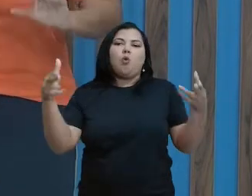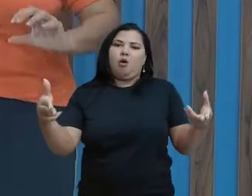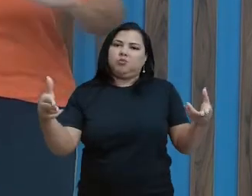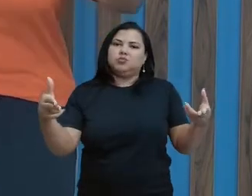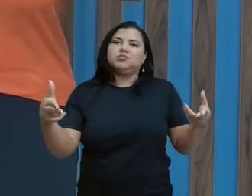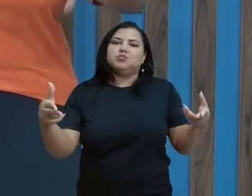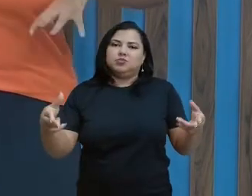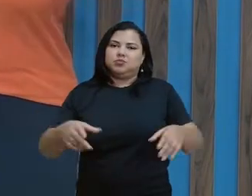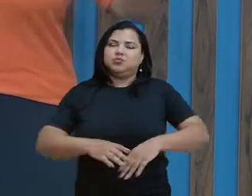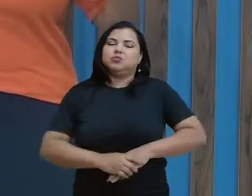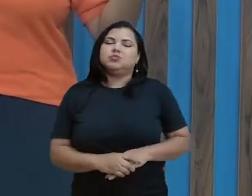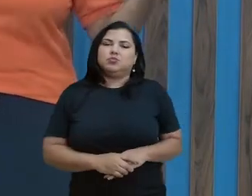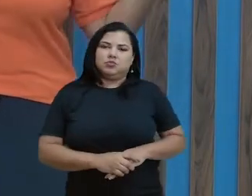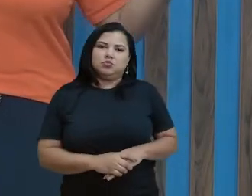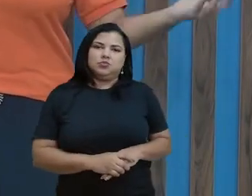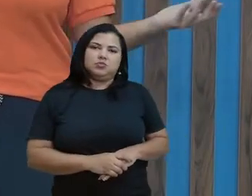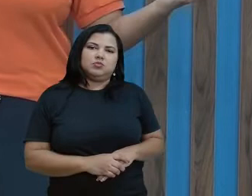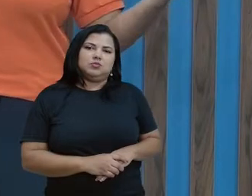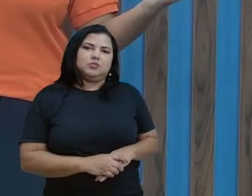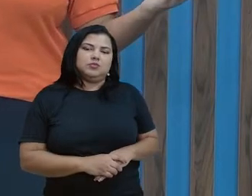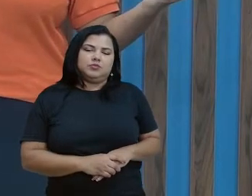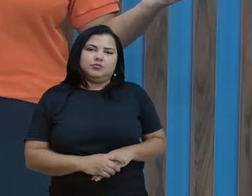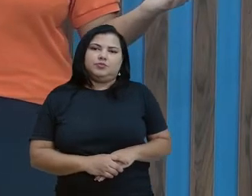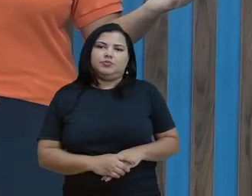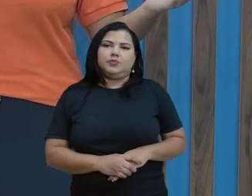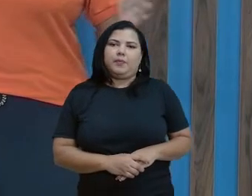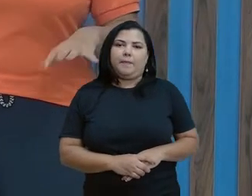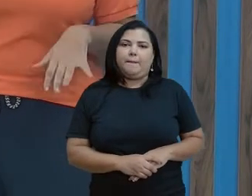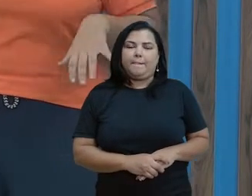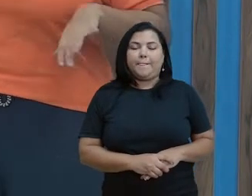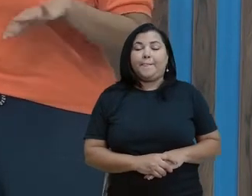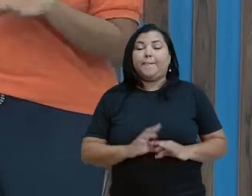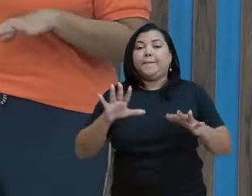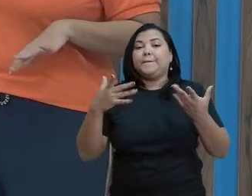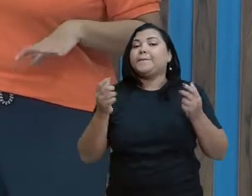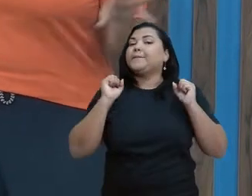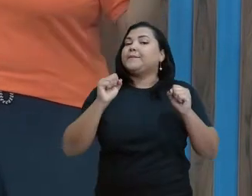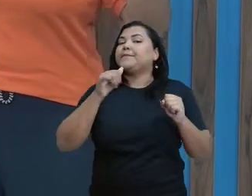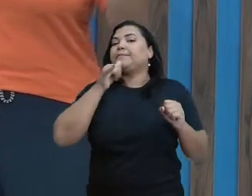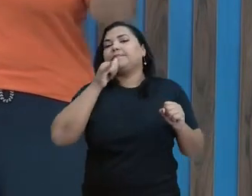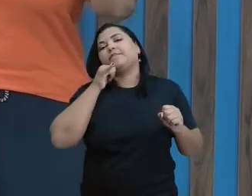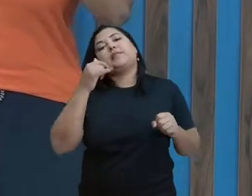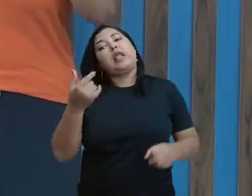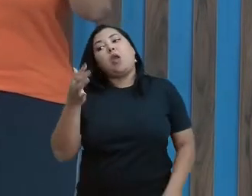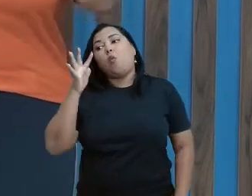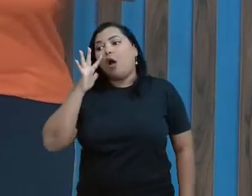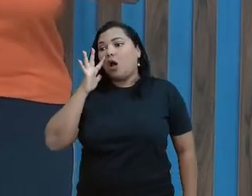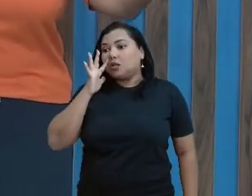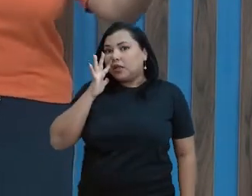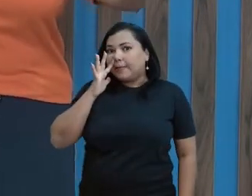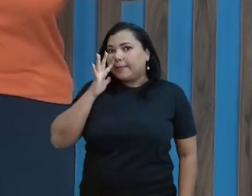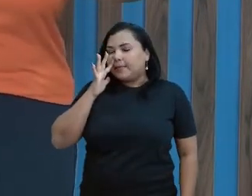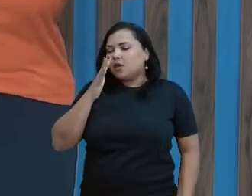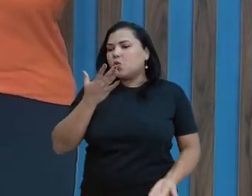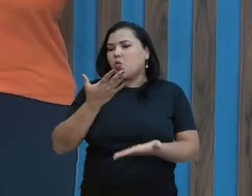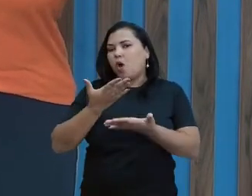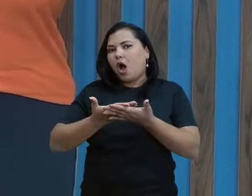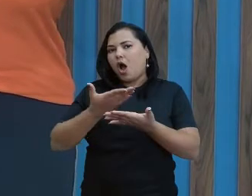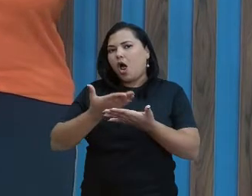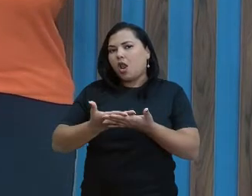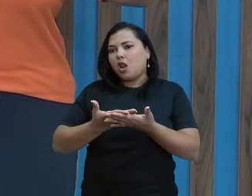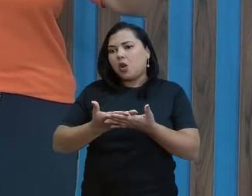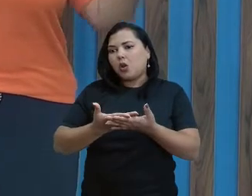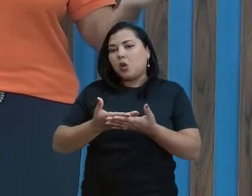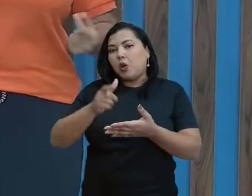que é atribuir qualidade ao nome. Então, eu posso dizer, admiro alunos esforçados.